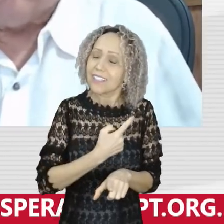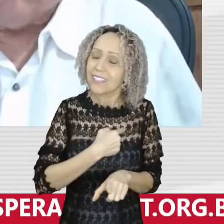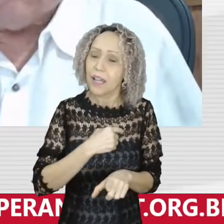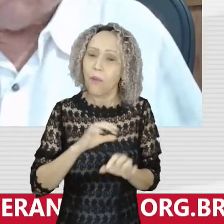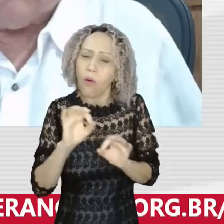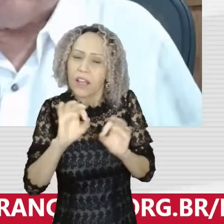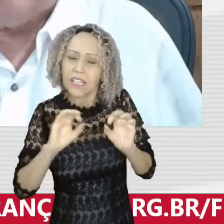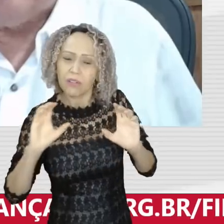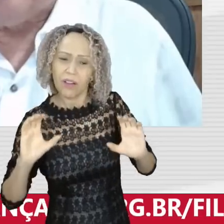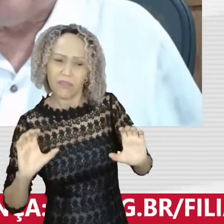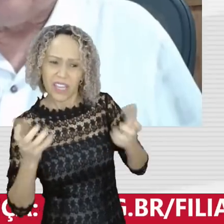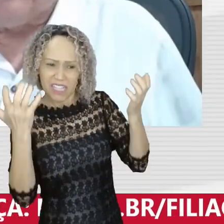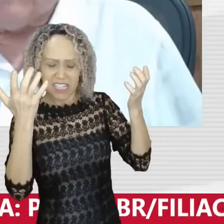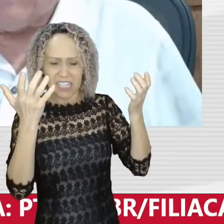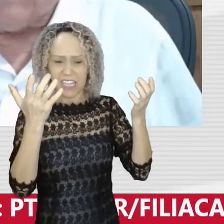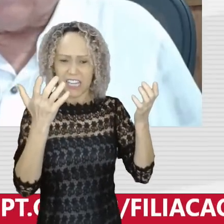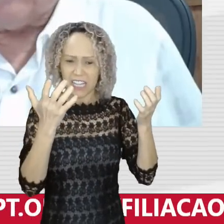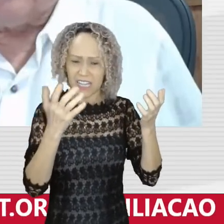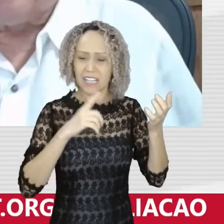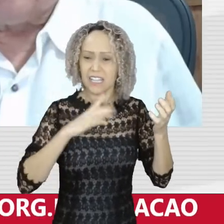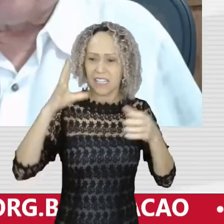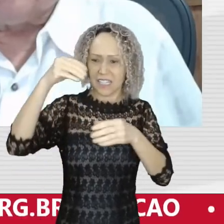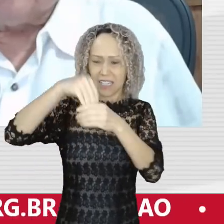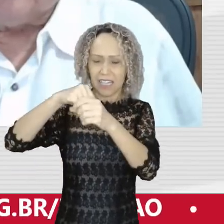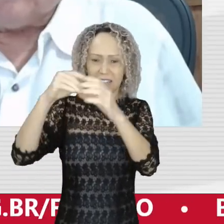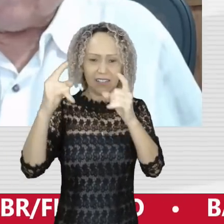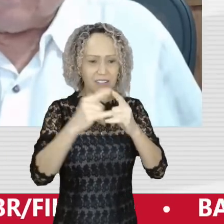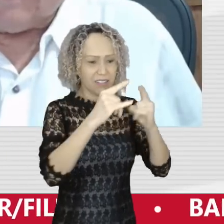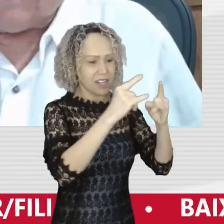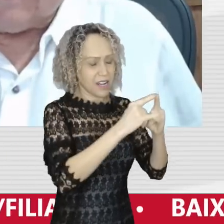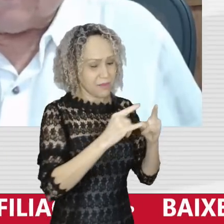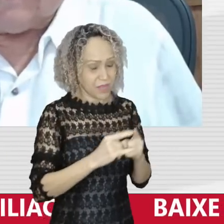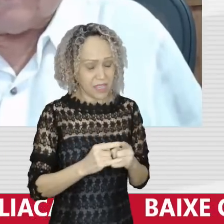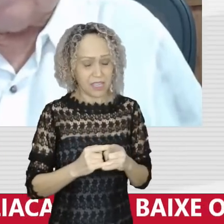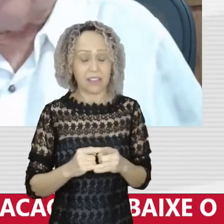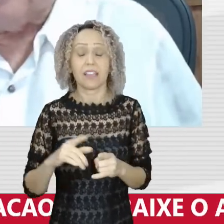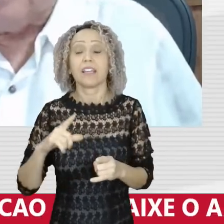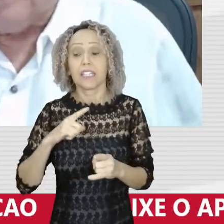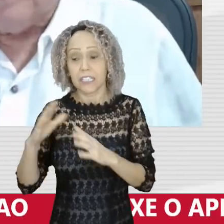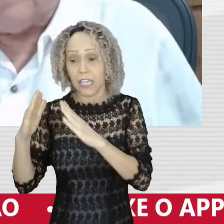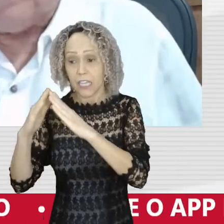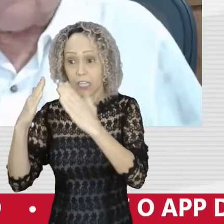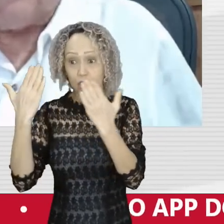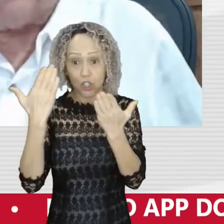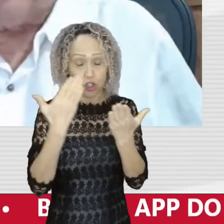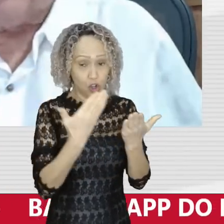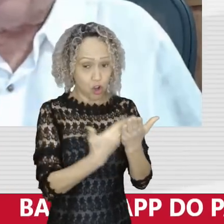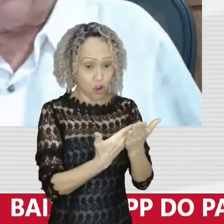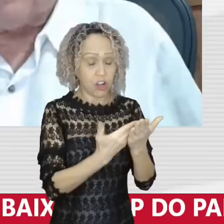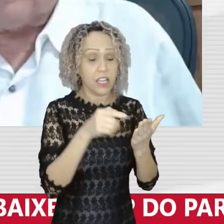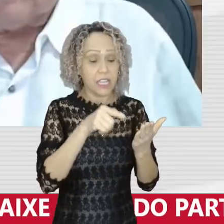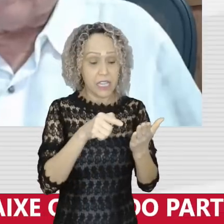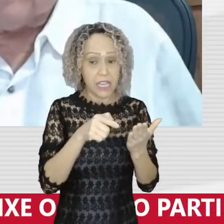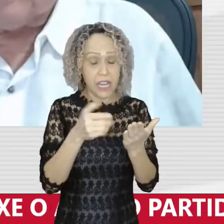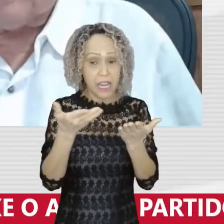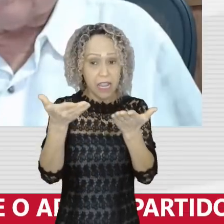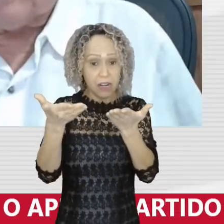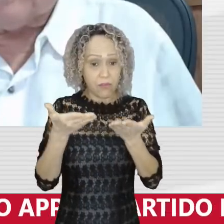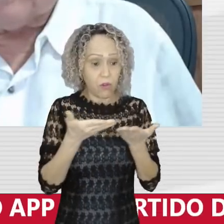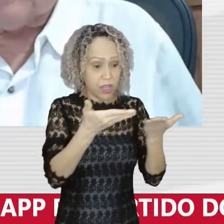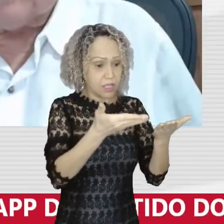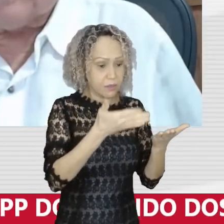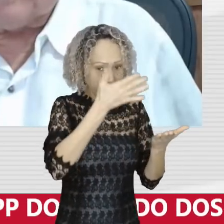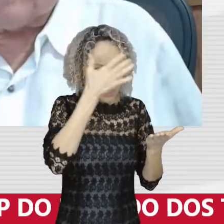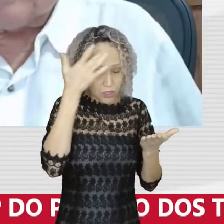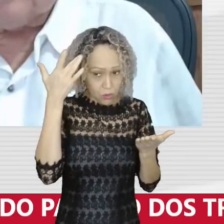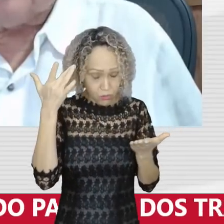Temos escolas que vão também recepcionar pessoas, então nós estamos organizando essas escolas. Agora, para isso, nós precisamos saber quem é que está